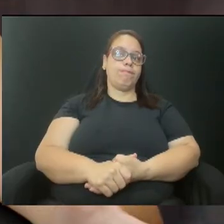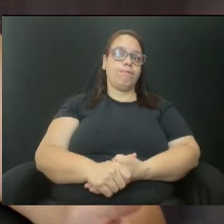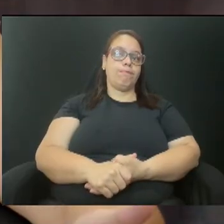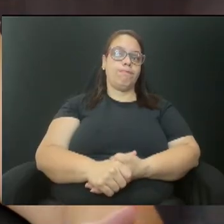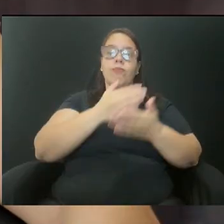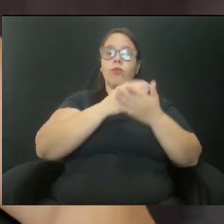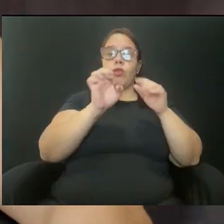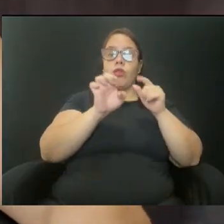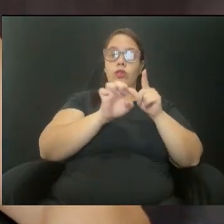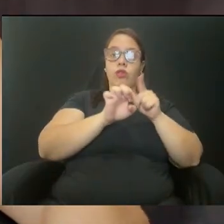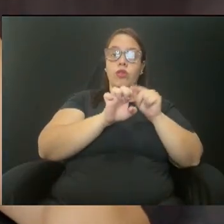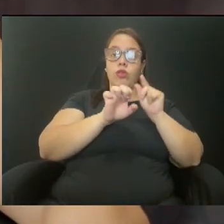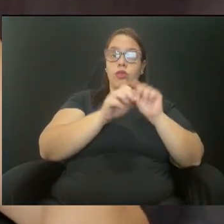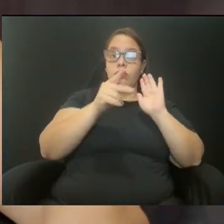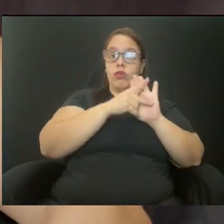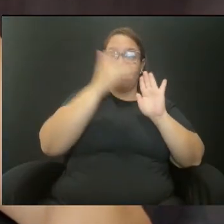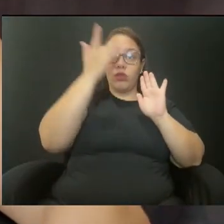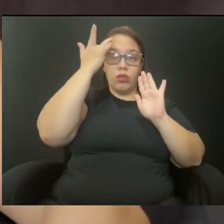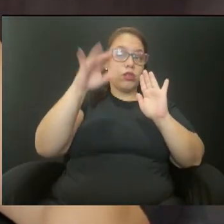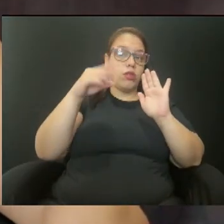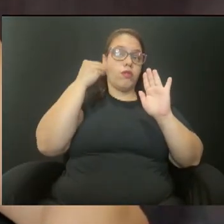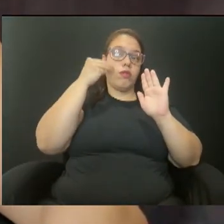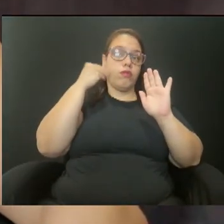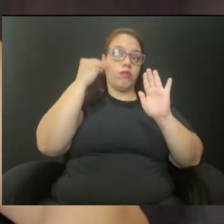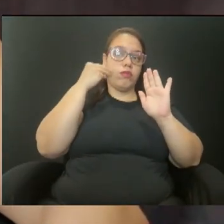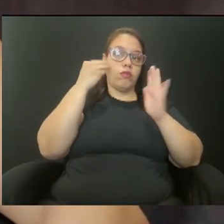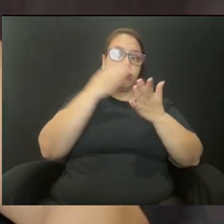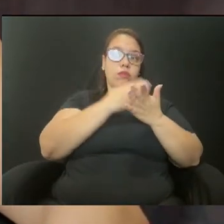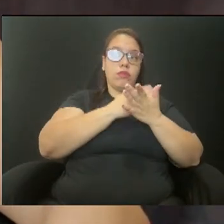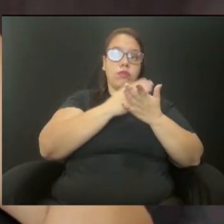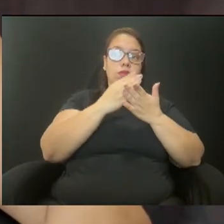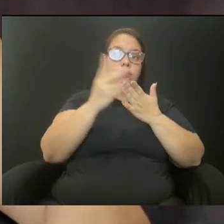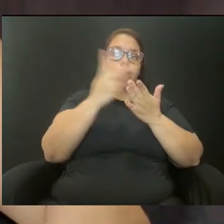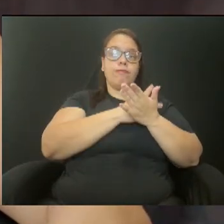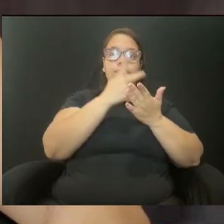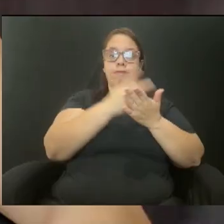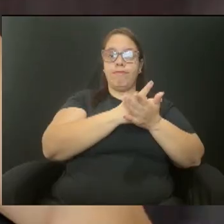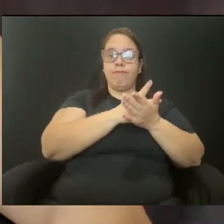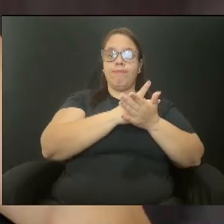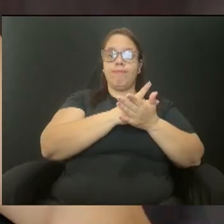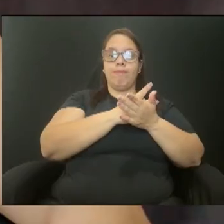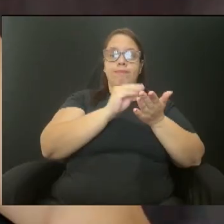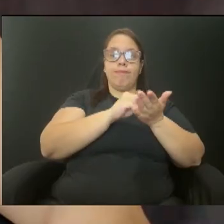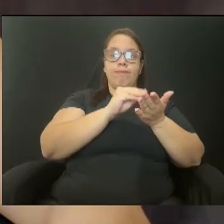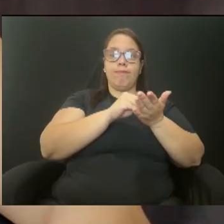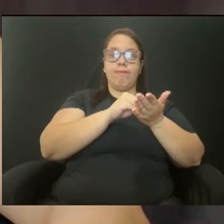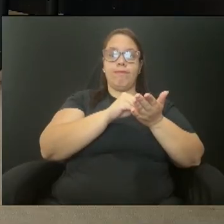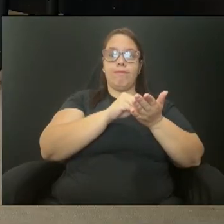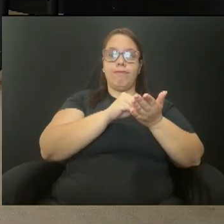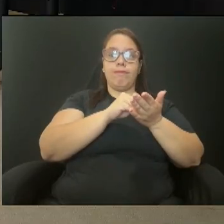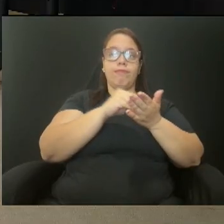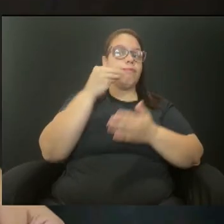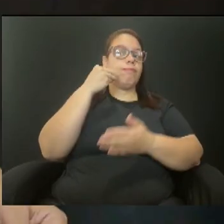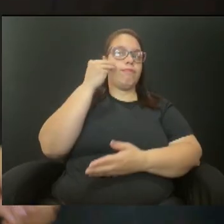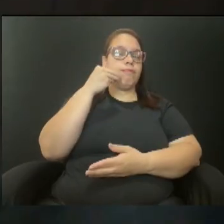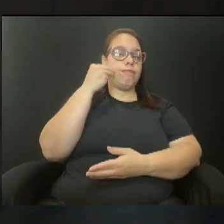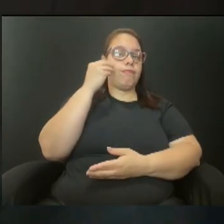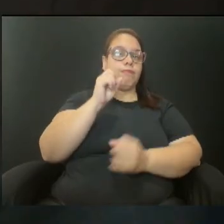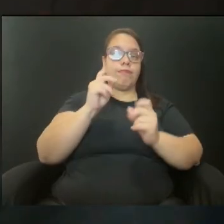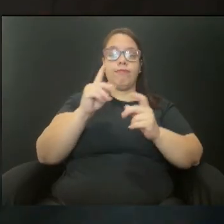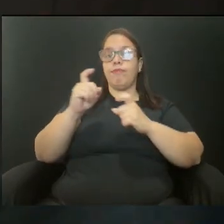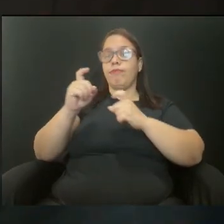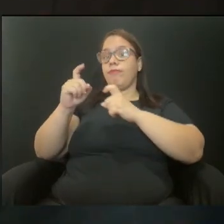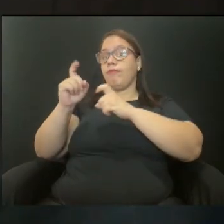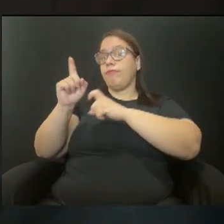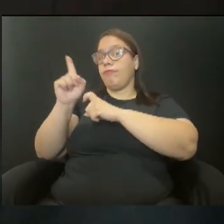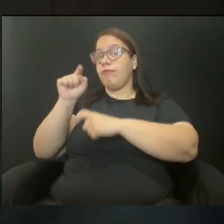sem nenhuma experiência e acabando cometendo alguns erros ali por falta de experiência mesmo. Tá certo, doutora. Olha, e você aí de casa,